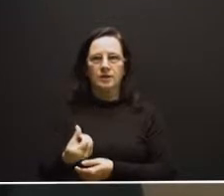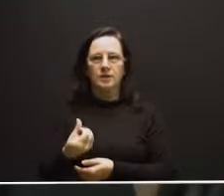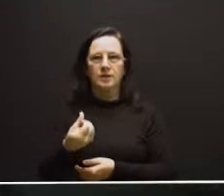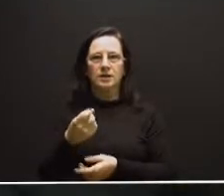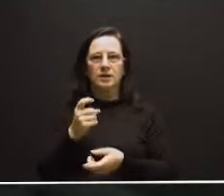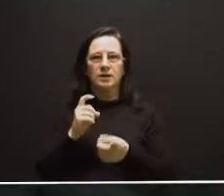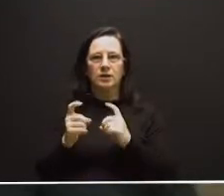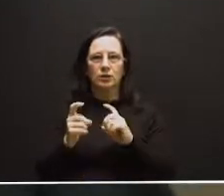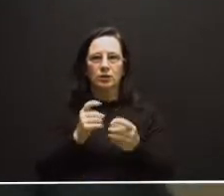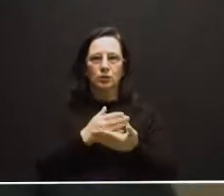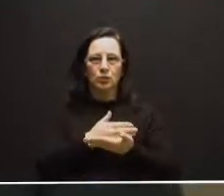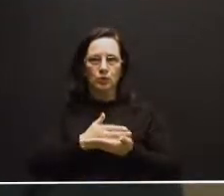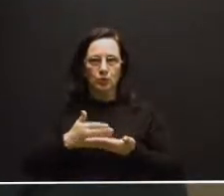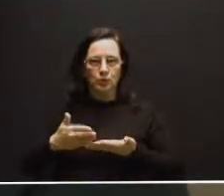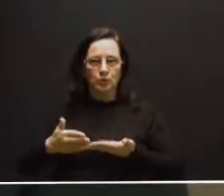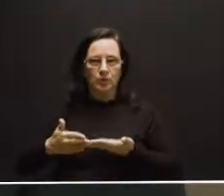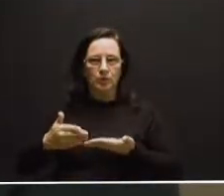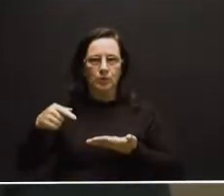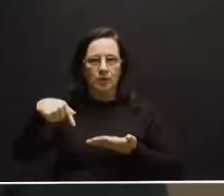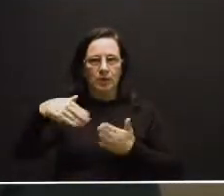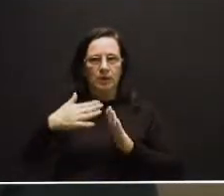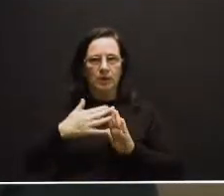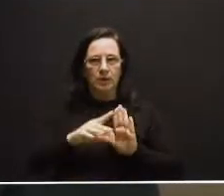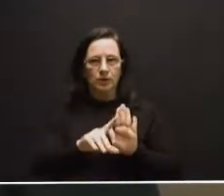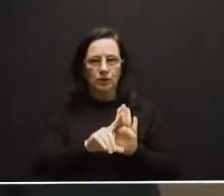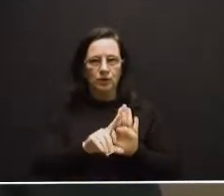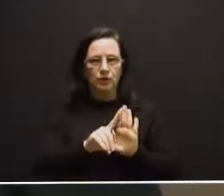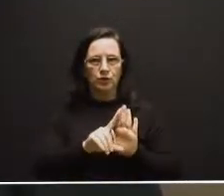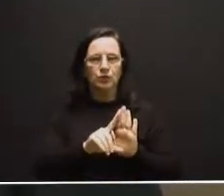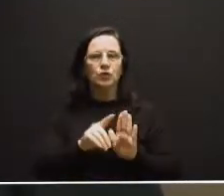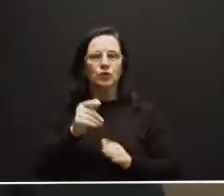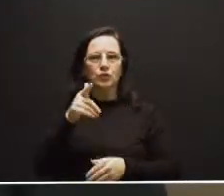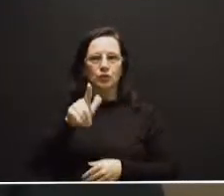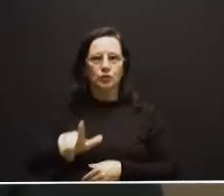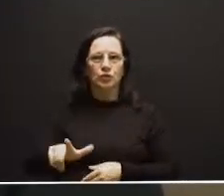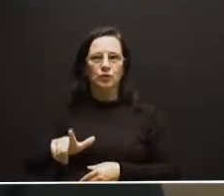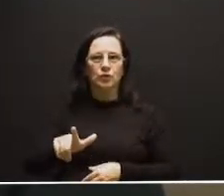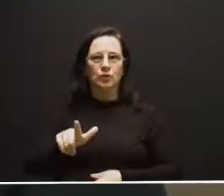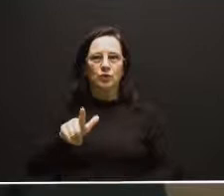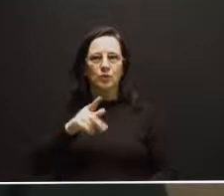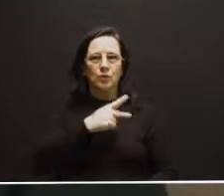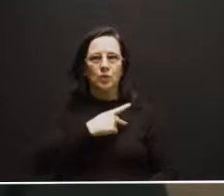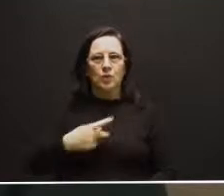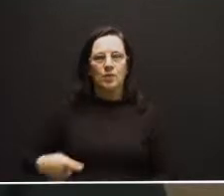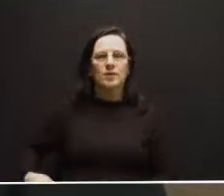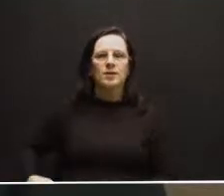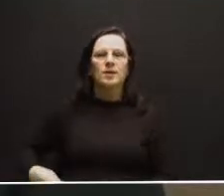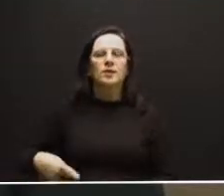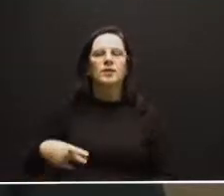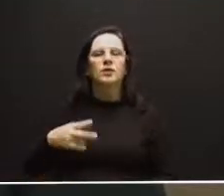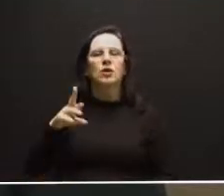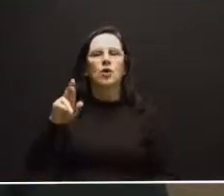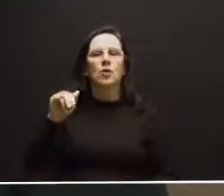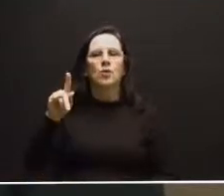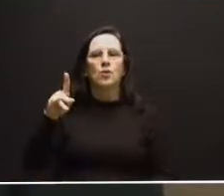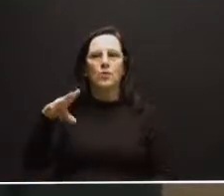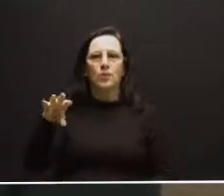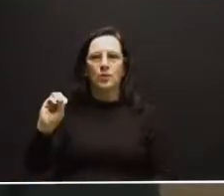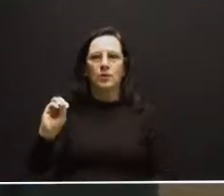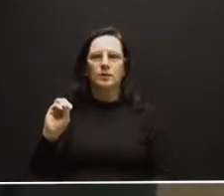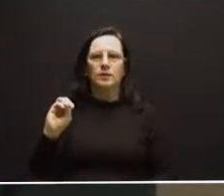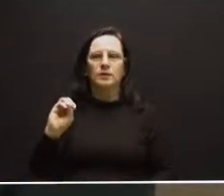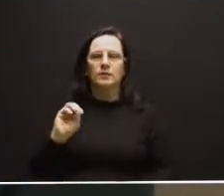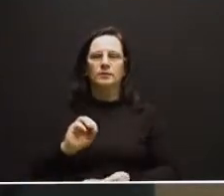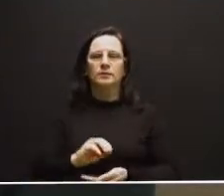ordinária terá início daqui a pouco aqui nesta casa de leis e mais uma vez será comandada pelo presidente desta casa o vereador